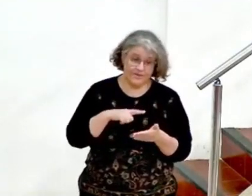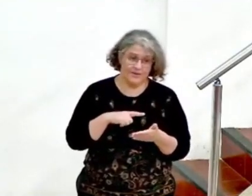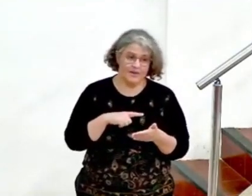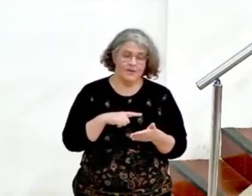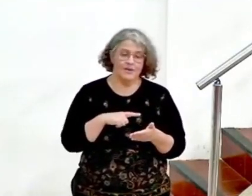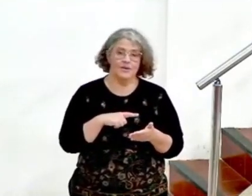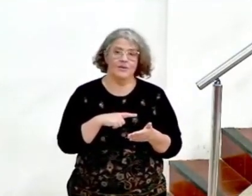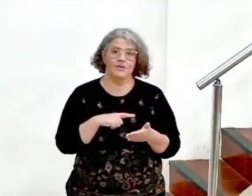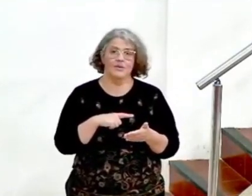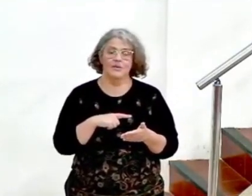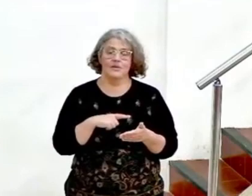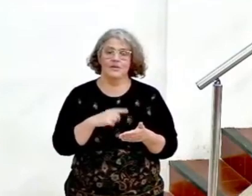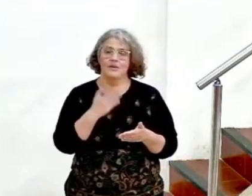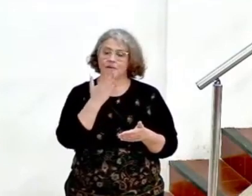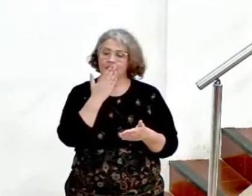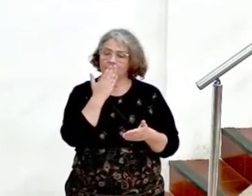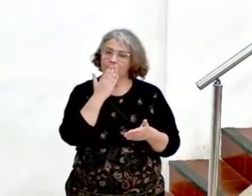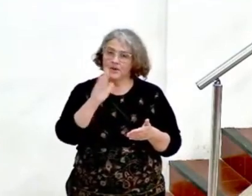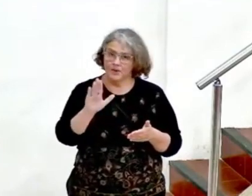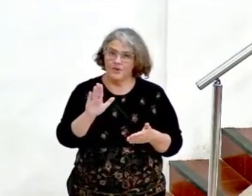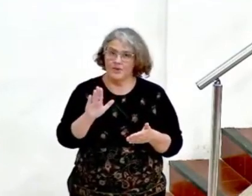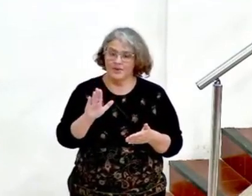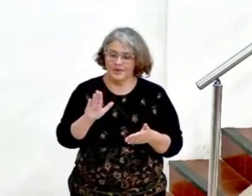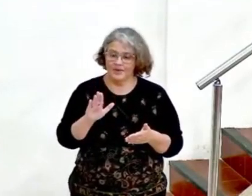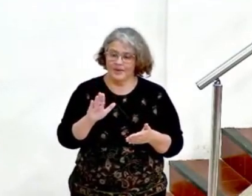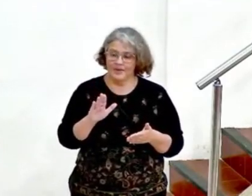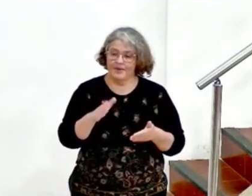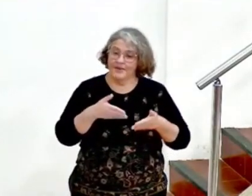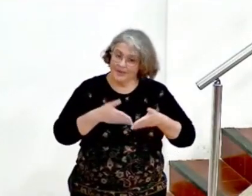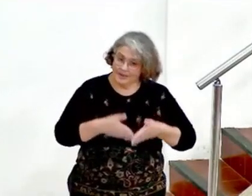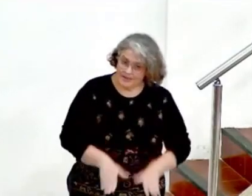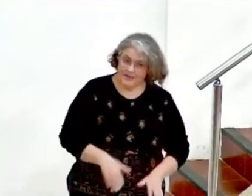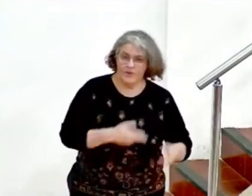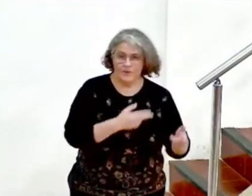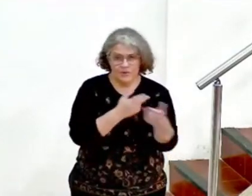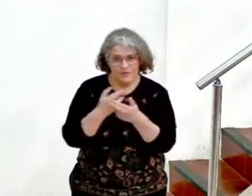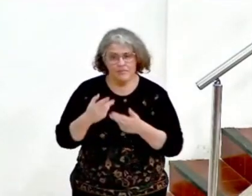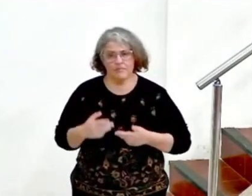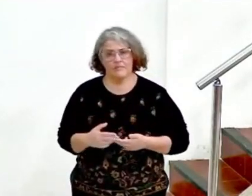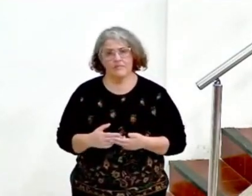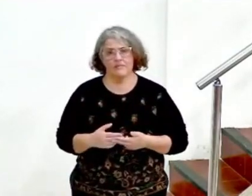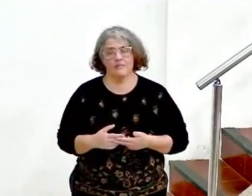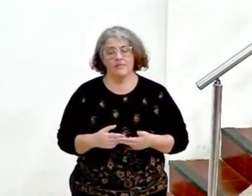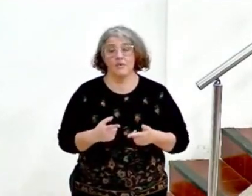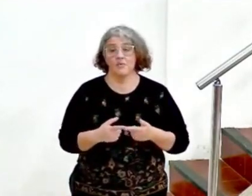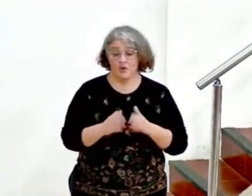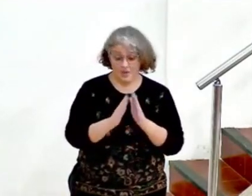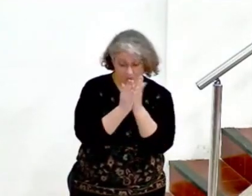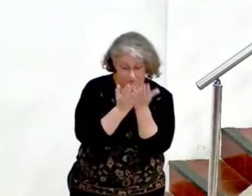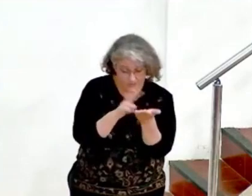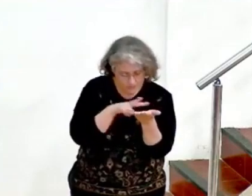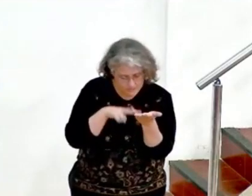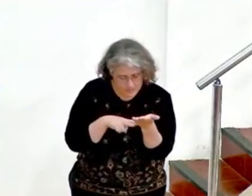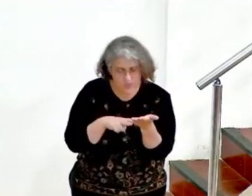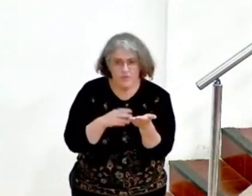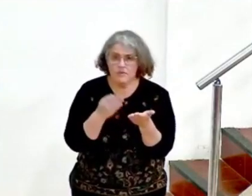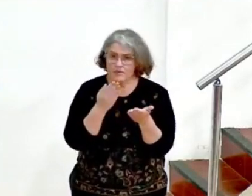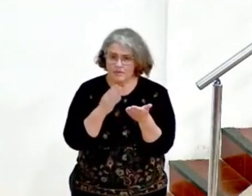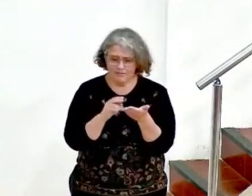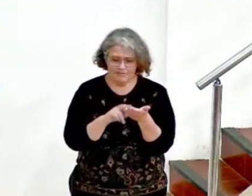o prometido nasceu milagrosamente. Por quê? Porque o Deus que prometeu, ele